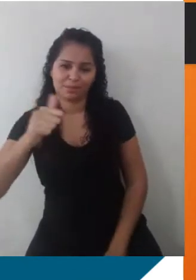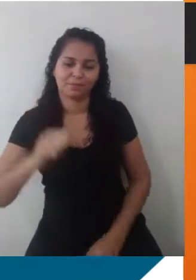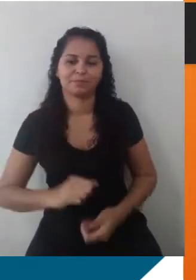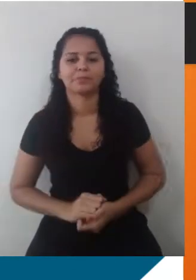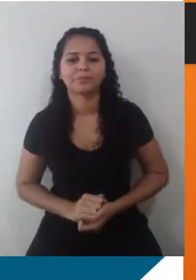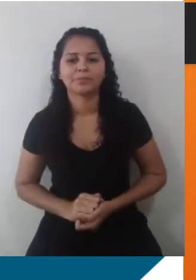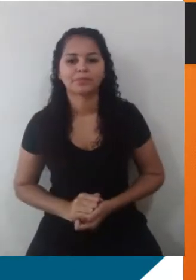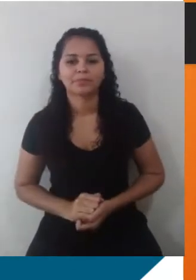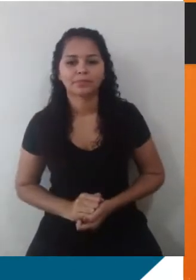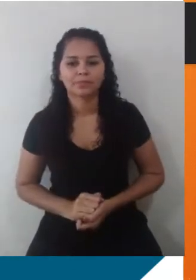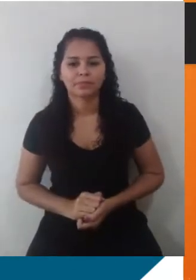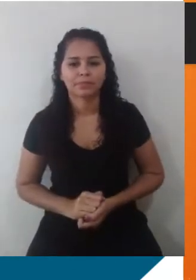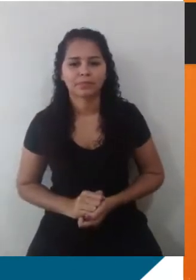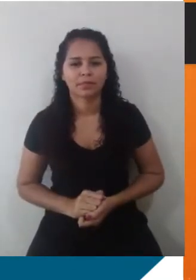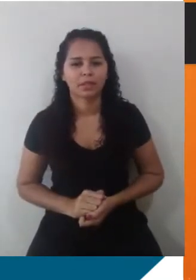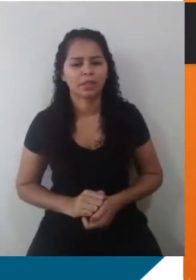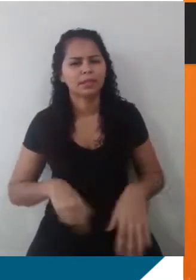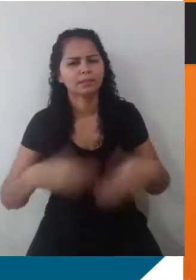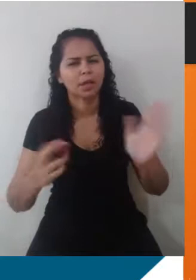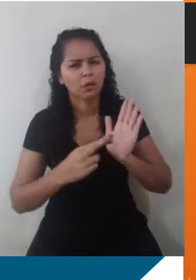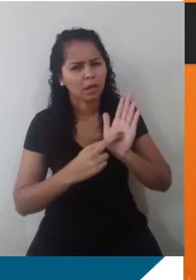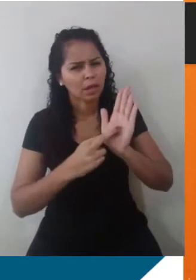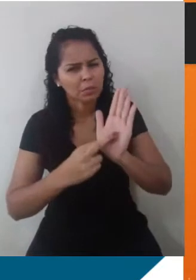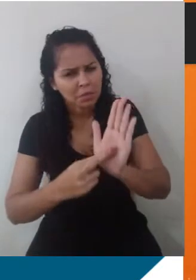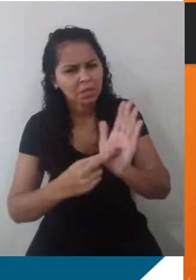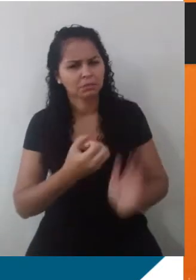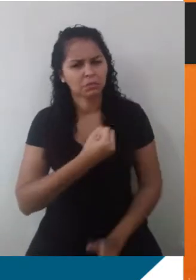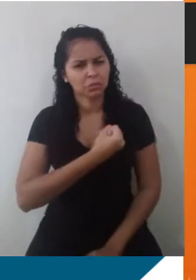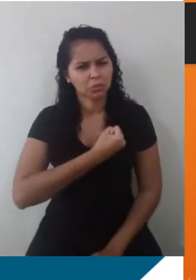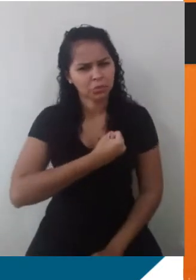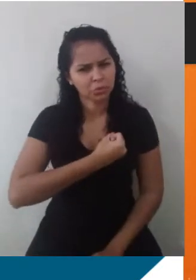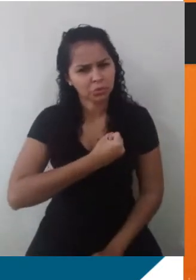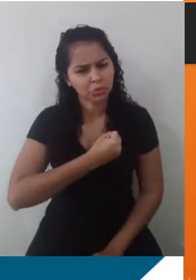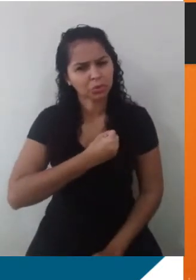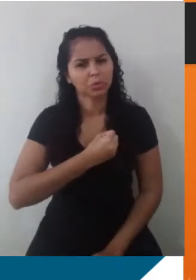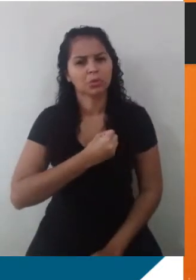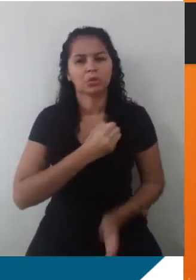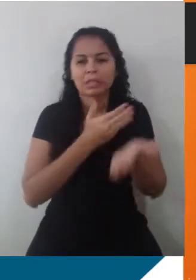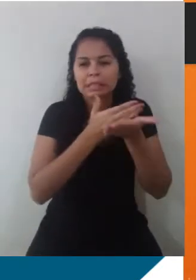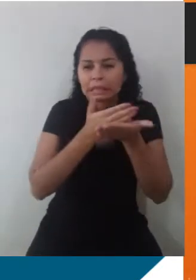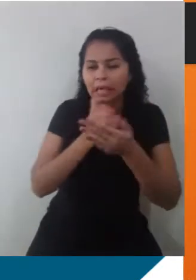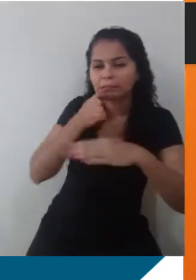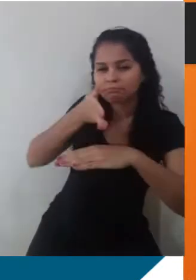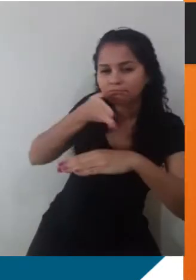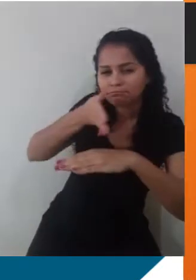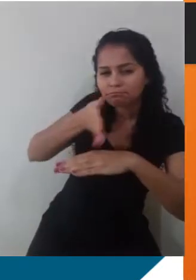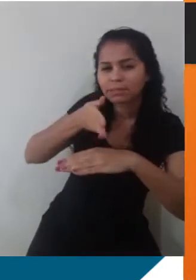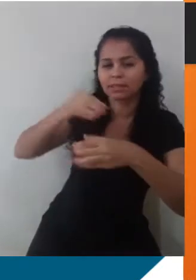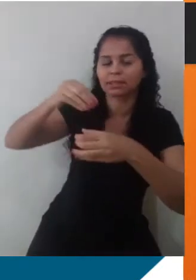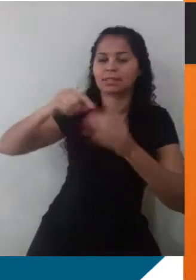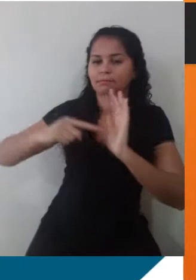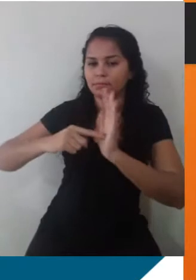11. A gente vai representar os valores que são colocados lá na entrada da máquina pela